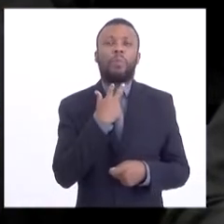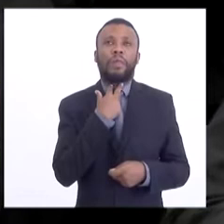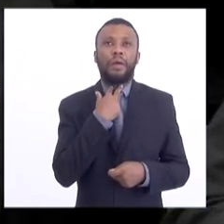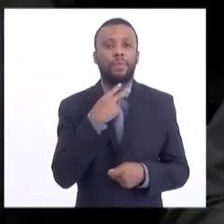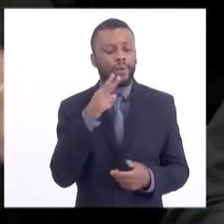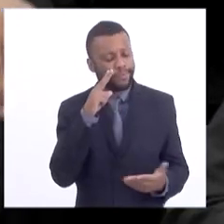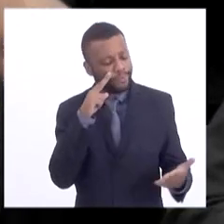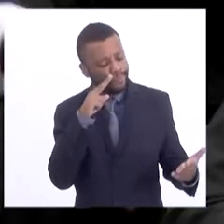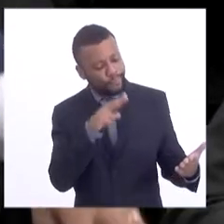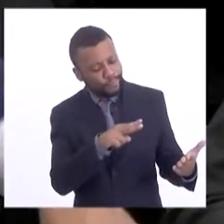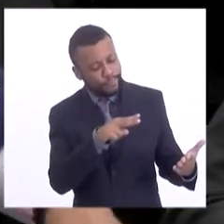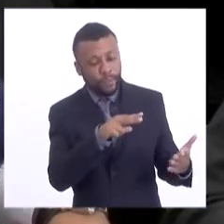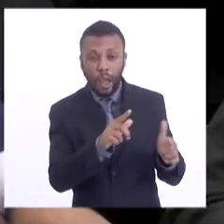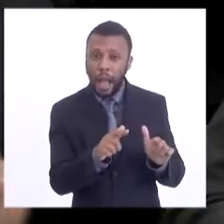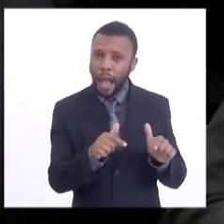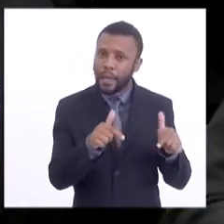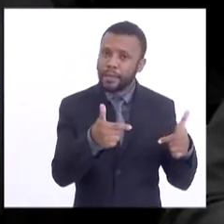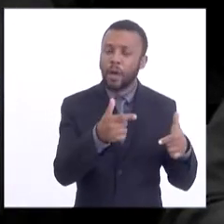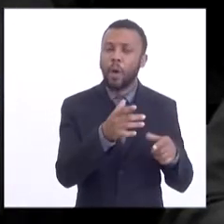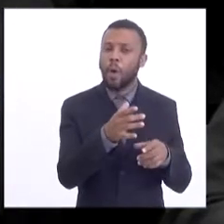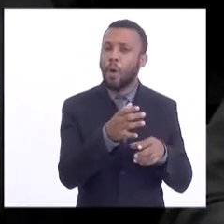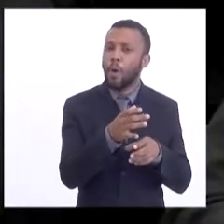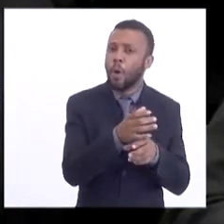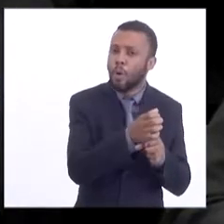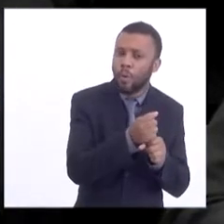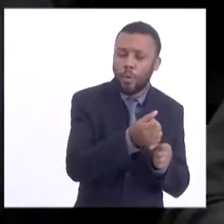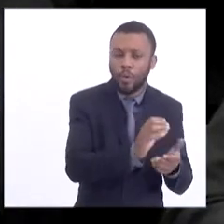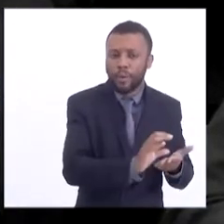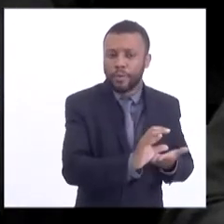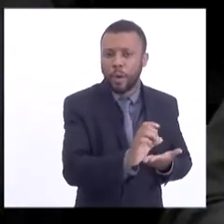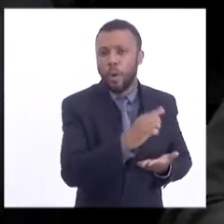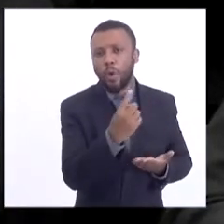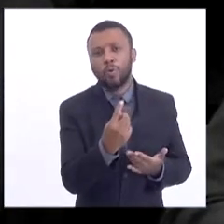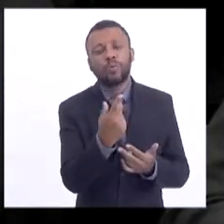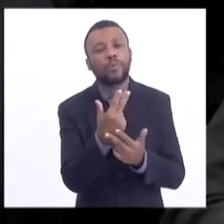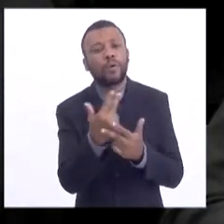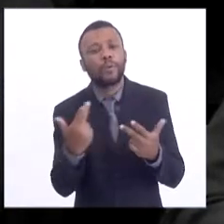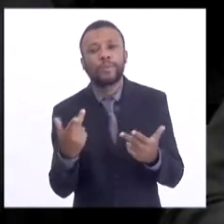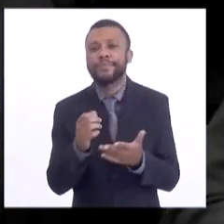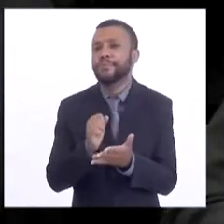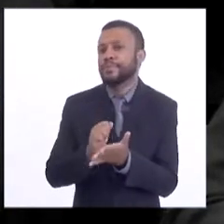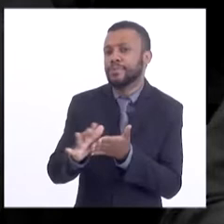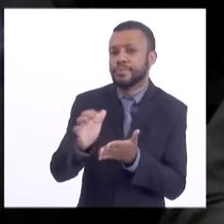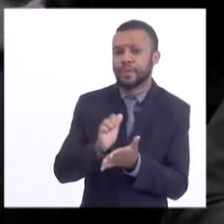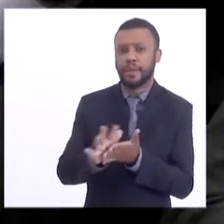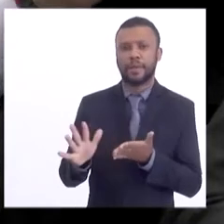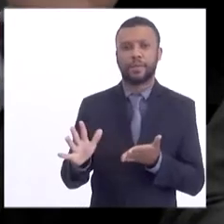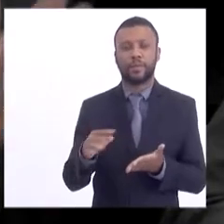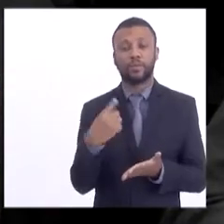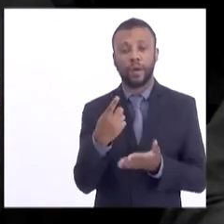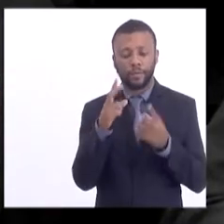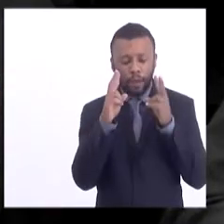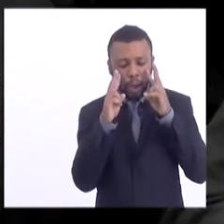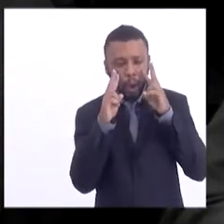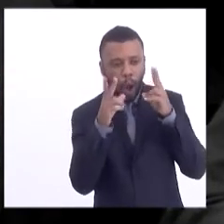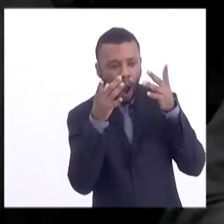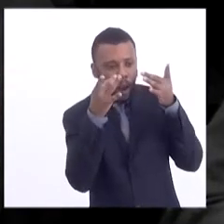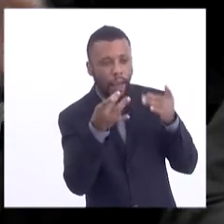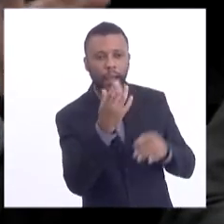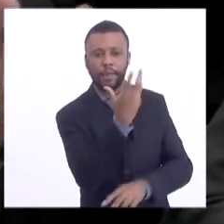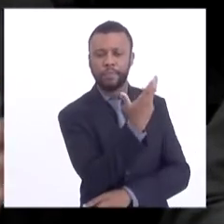do ponto de vista de ação orçamentária ou de um elemento de peso precisa molhar a flor em